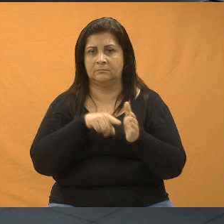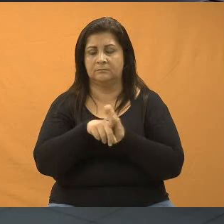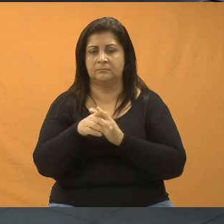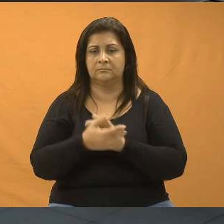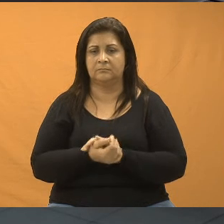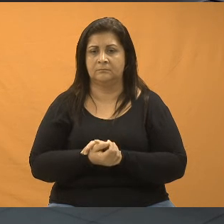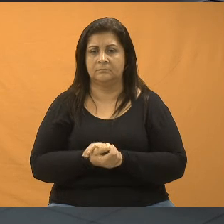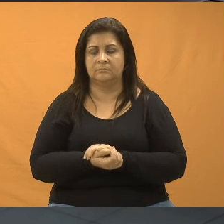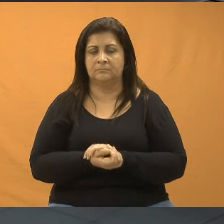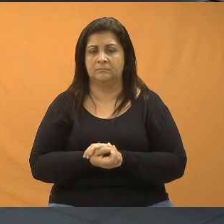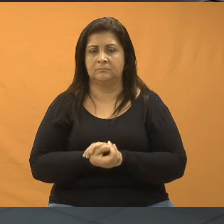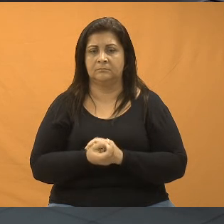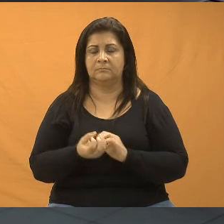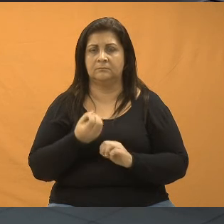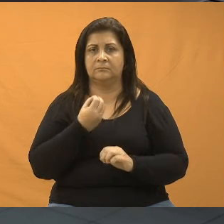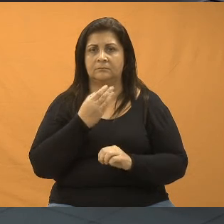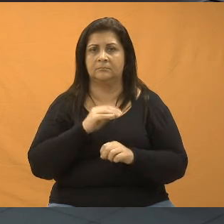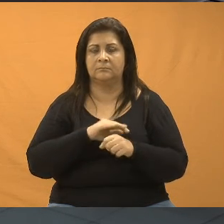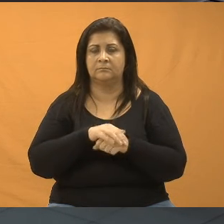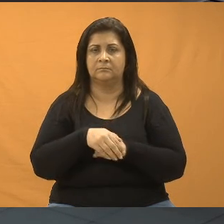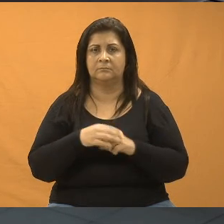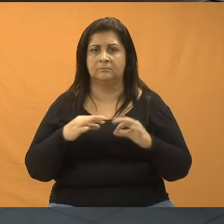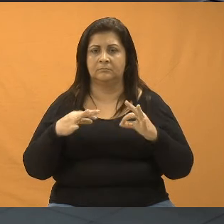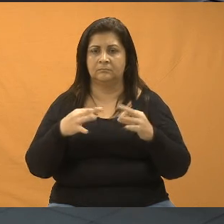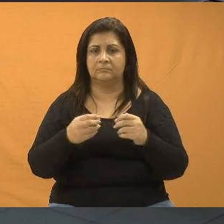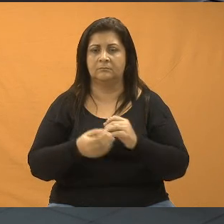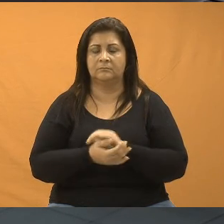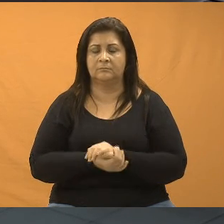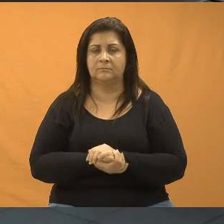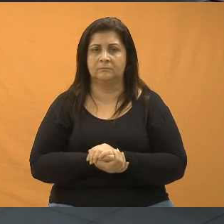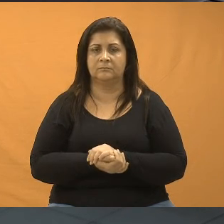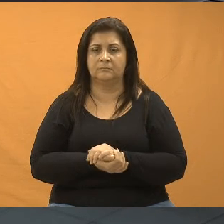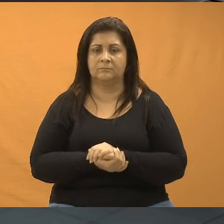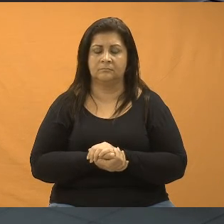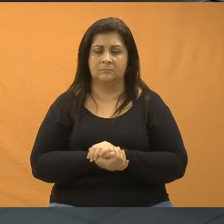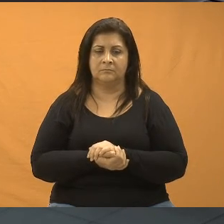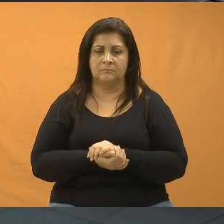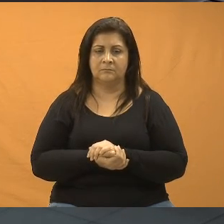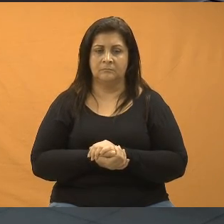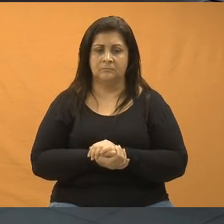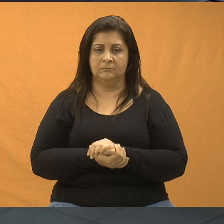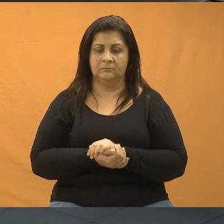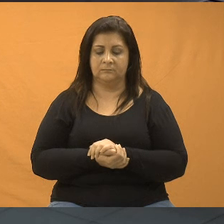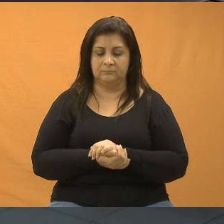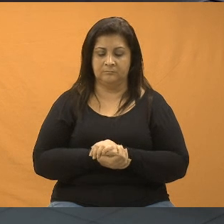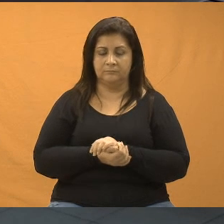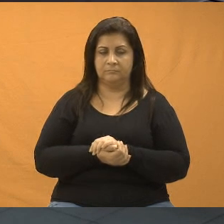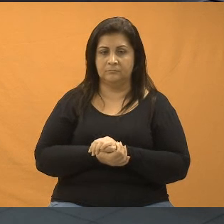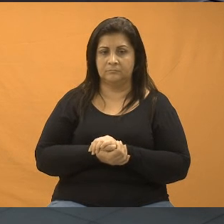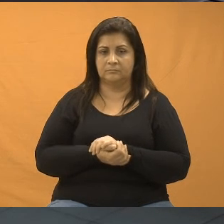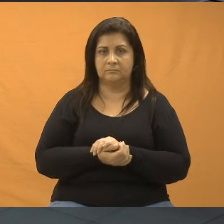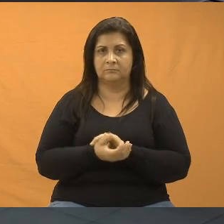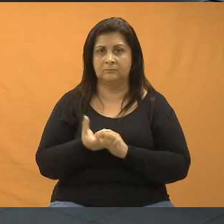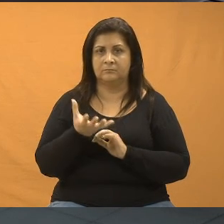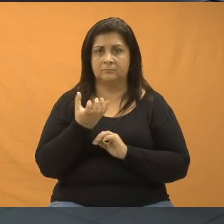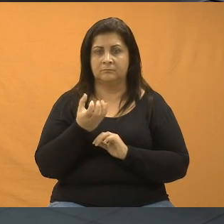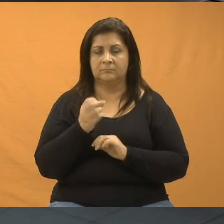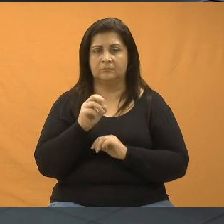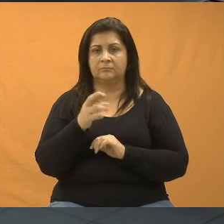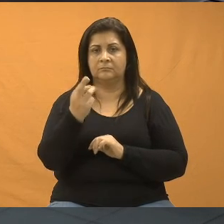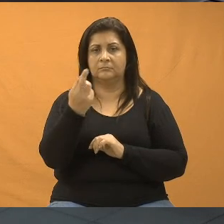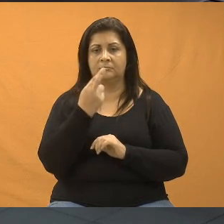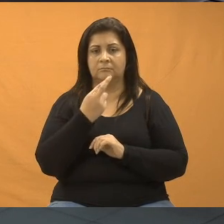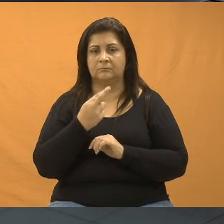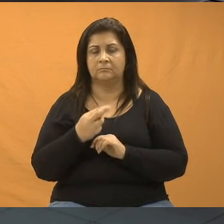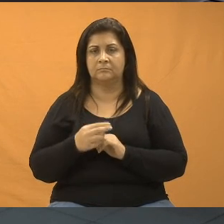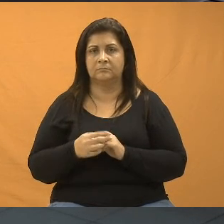Boa noite a todos aqui presentes, aos nobres vereadores. Doutor, na verdade eu quero só um direito de resposta.